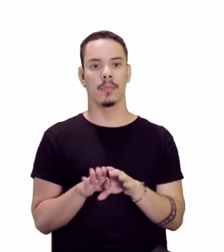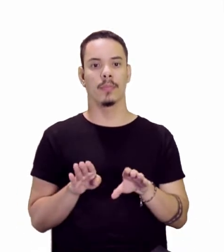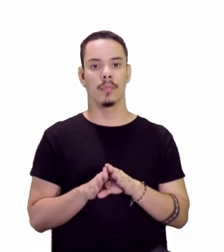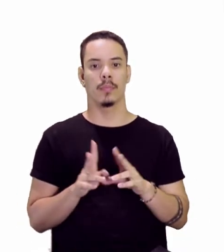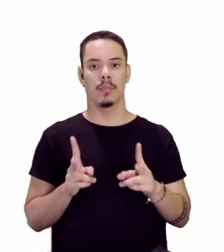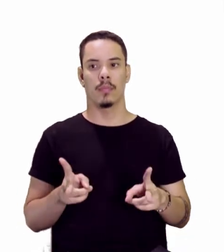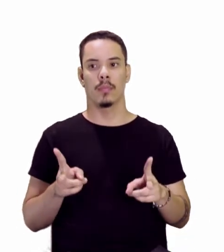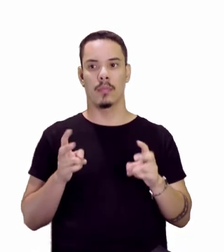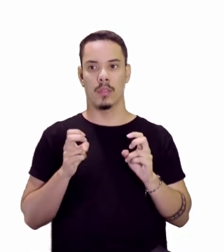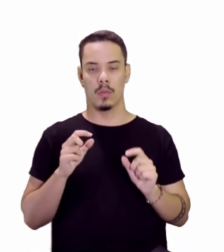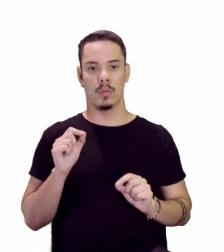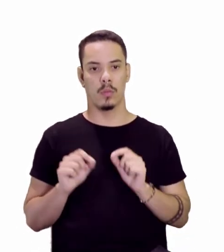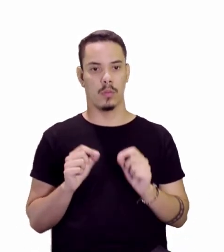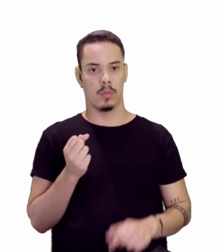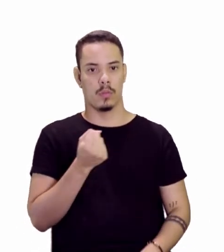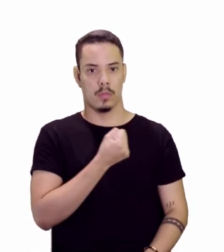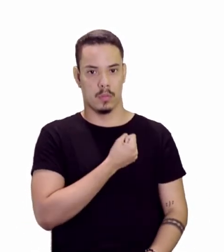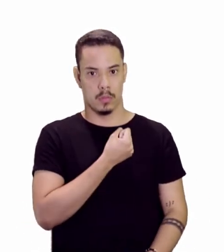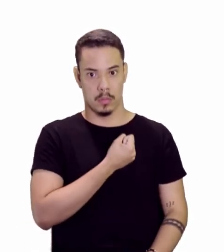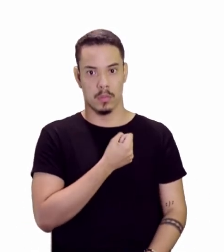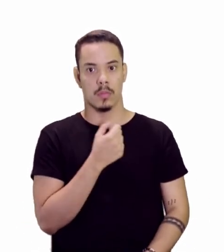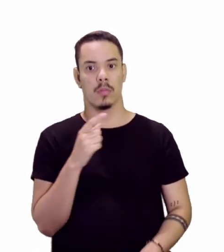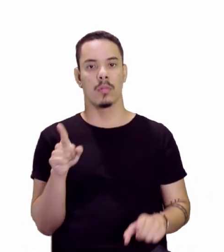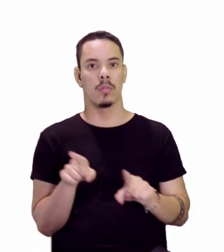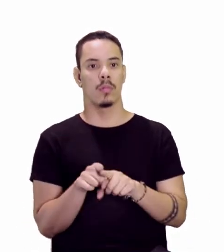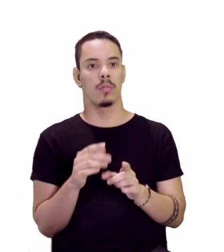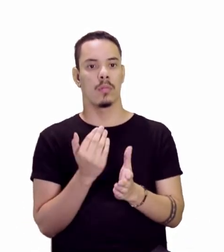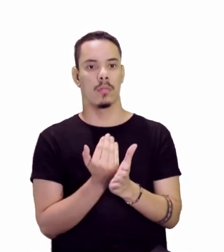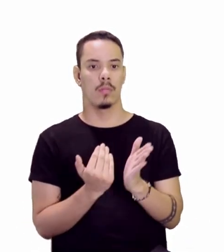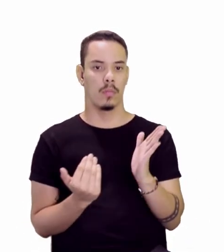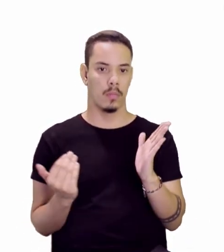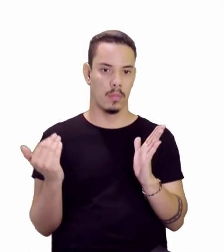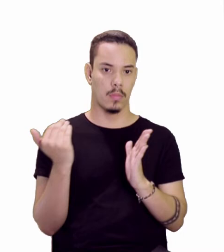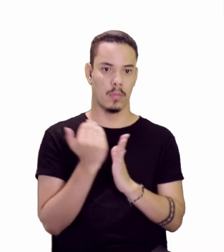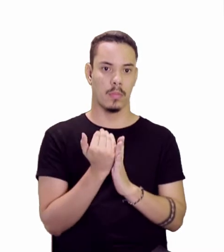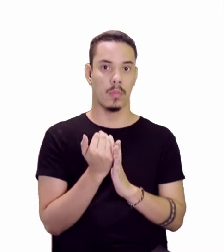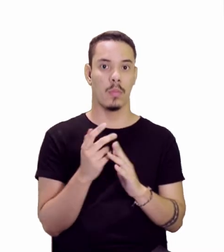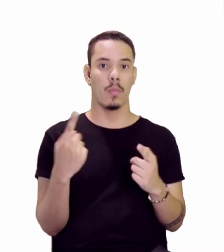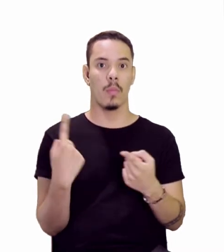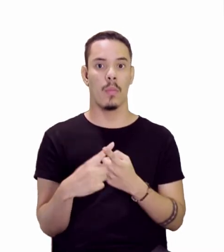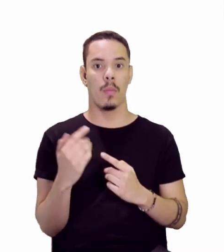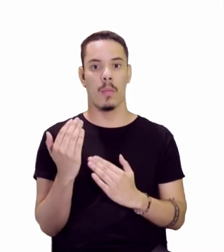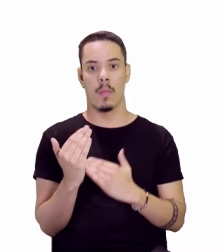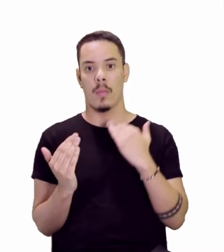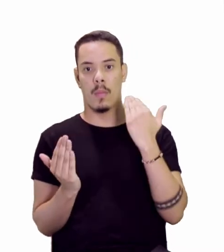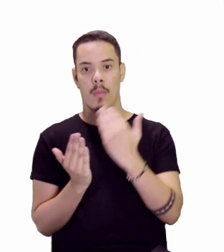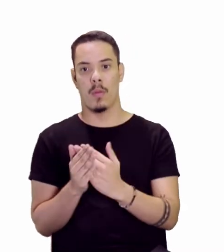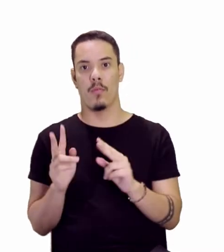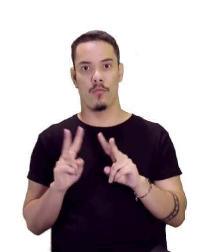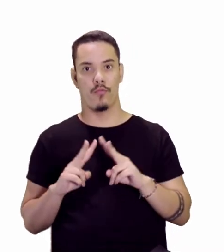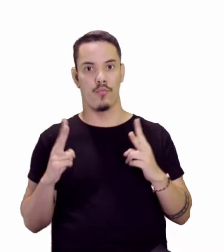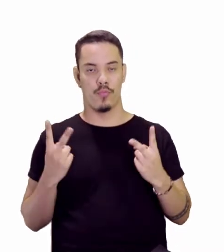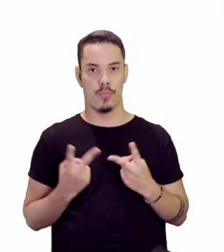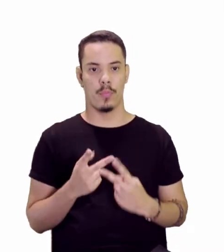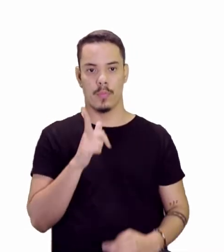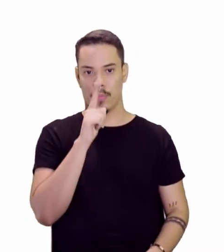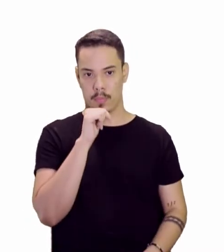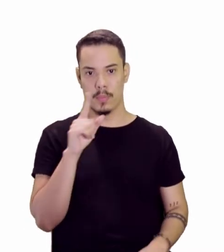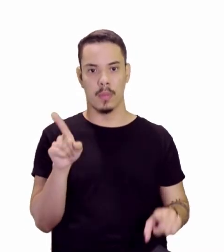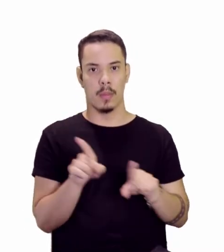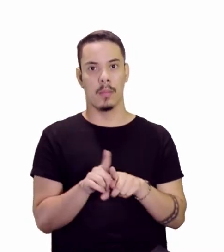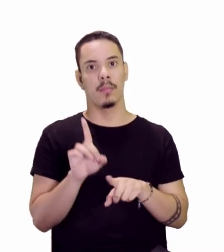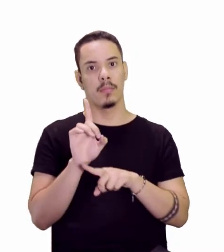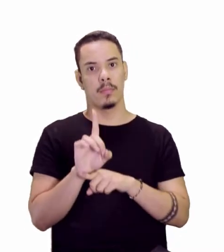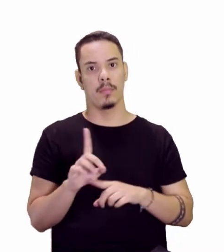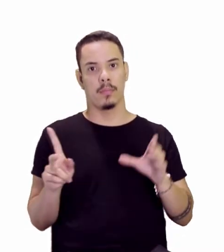só, a gente nota que o valor do impulso será tanto maior quanto maior for o volume do líquido deslocado e quanto maior for a densidade